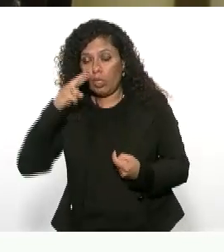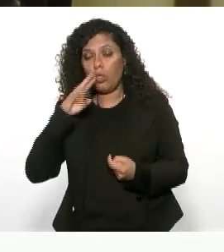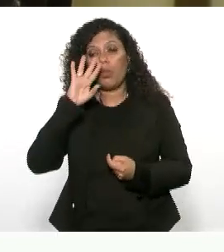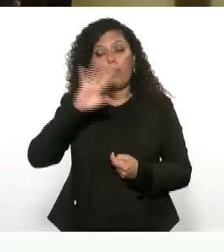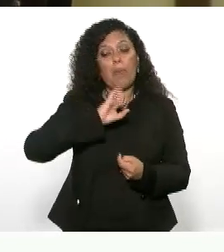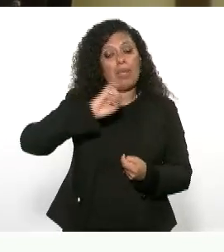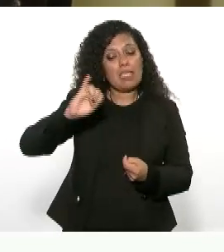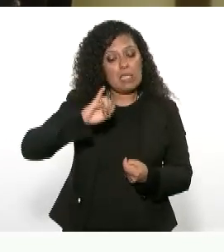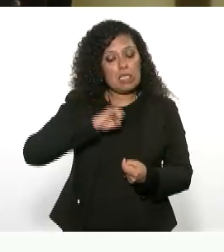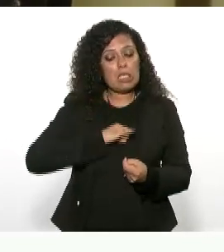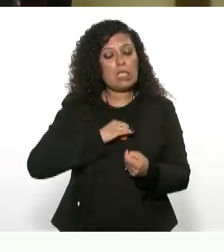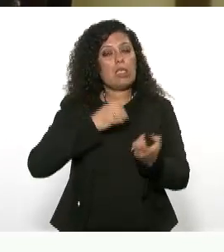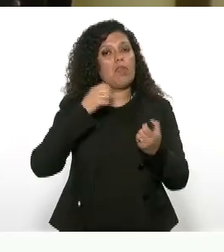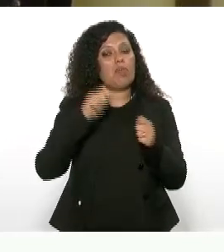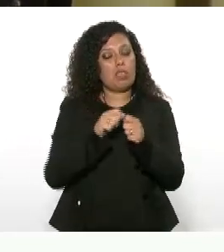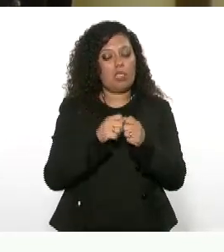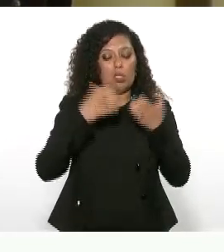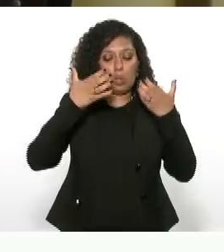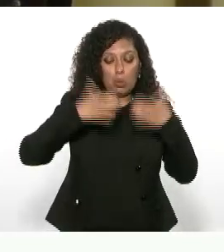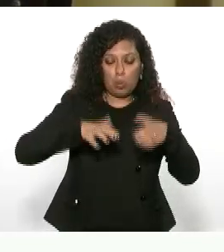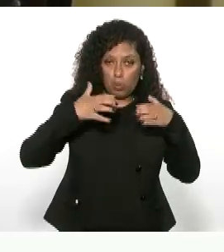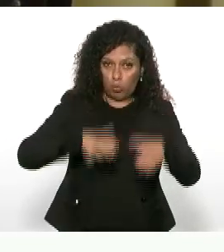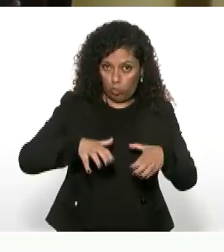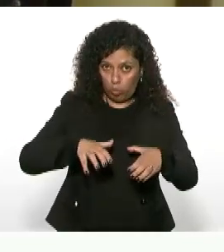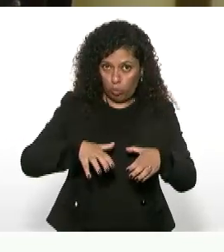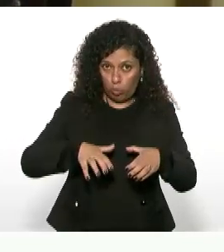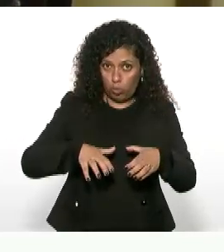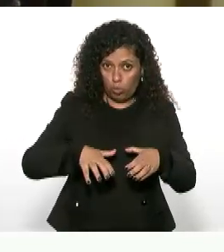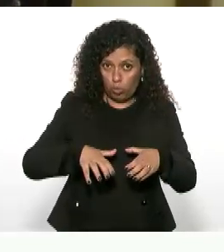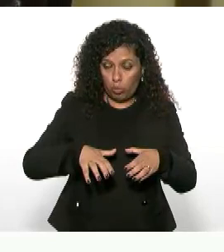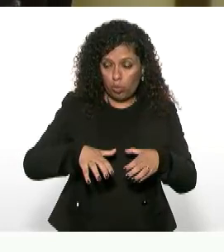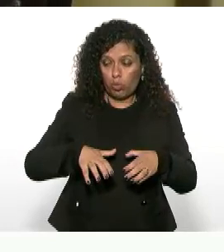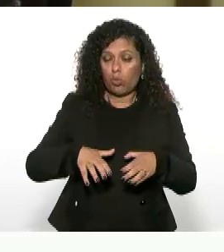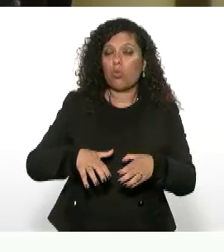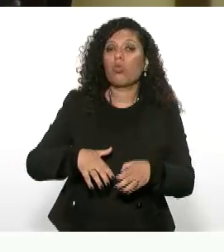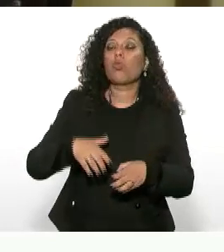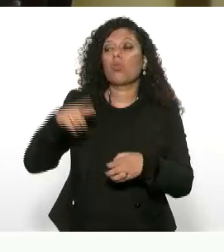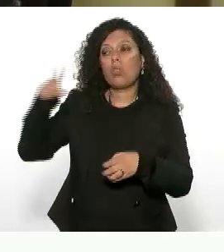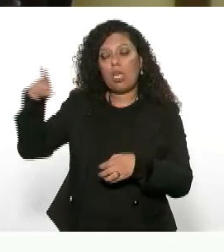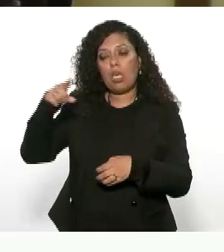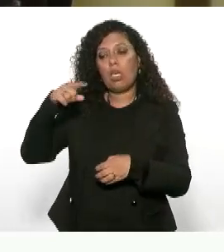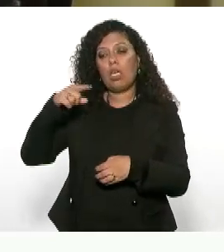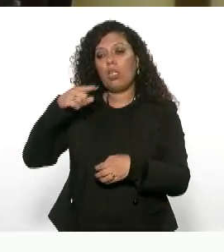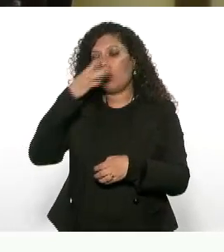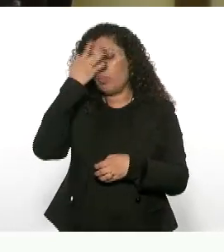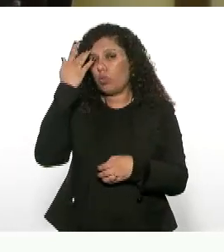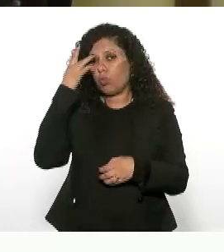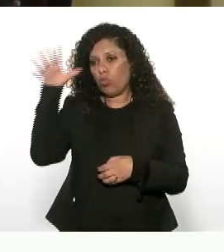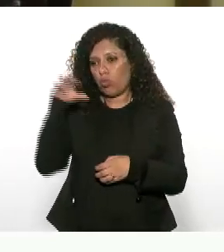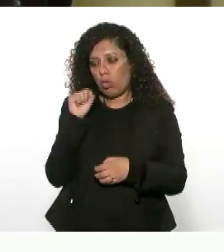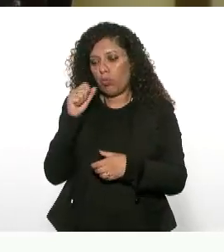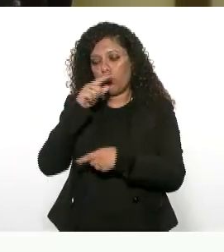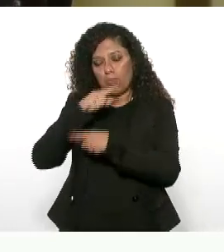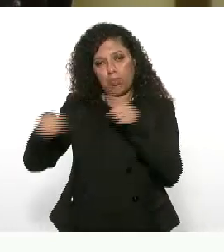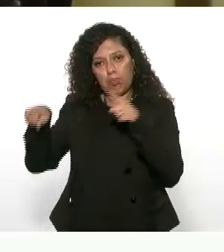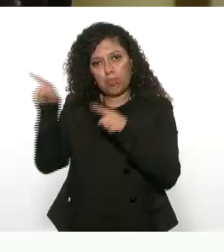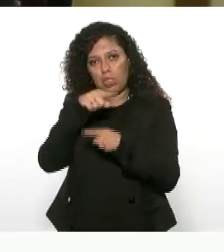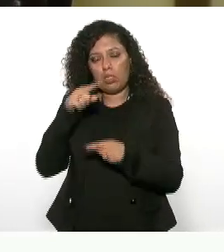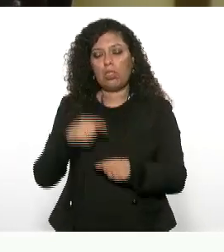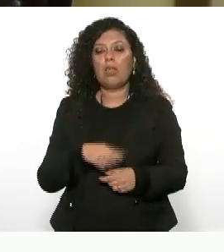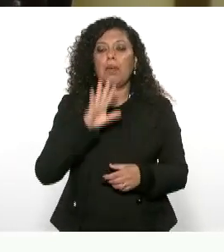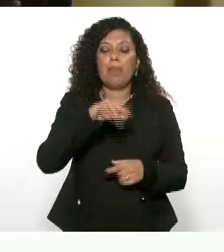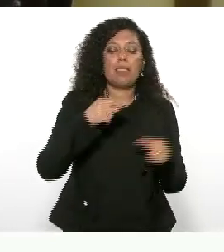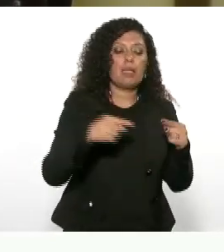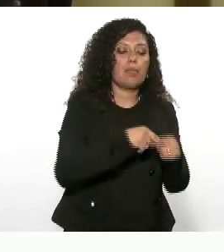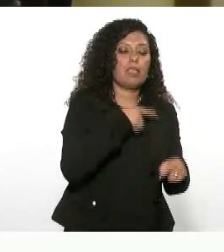concurso estiver na rua, fechado o concurso, automaticamente os contratos se cancelam, se seria uma possibilidade. Em relação aos 10